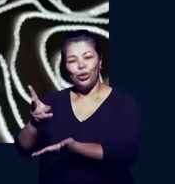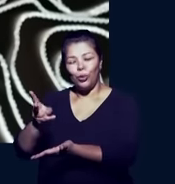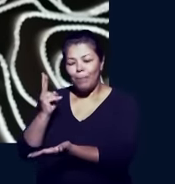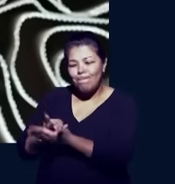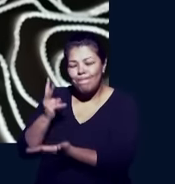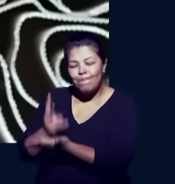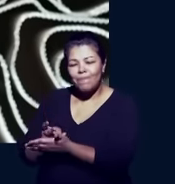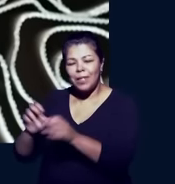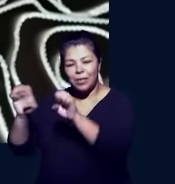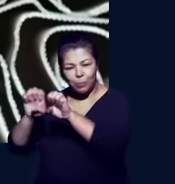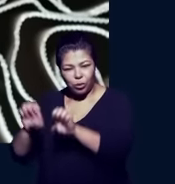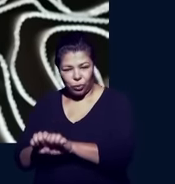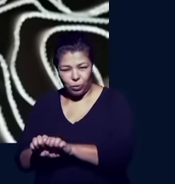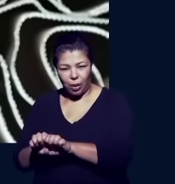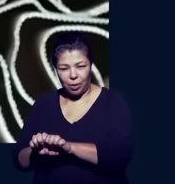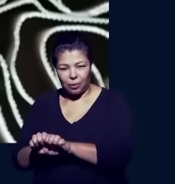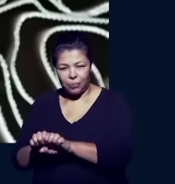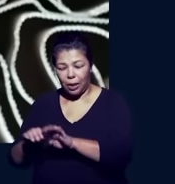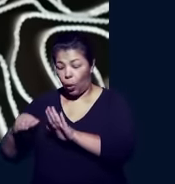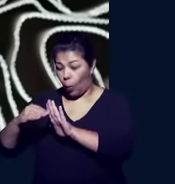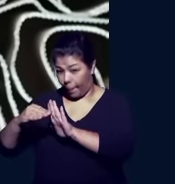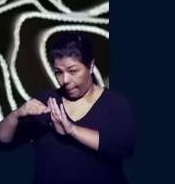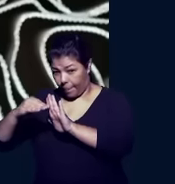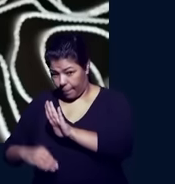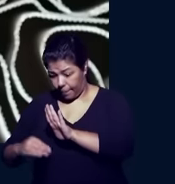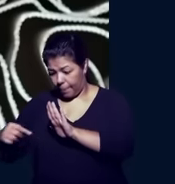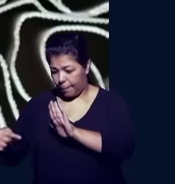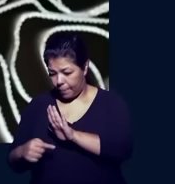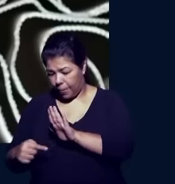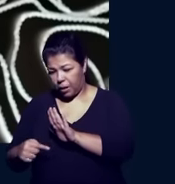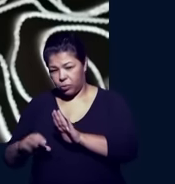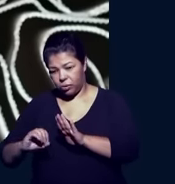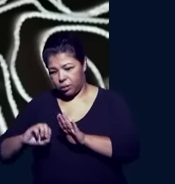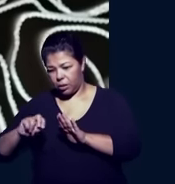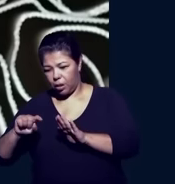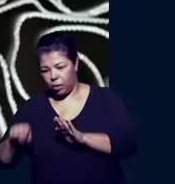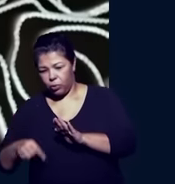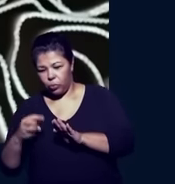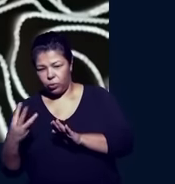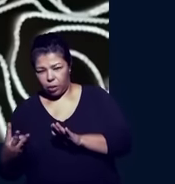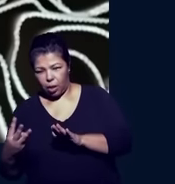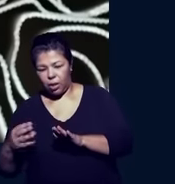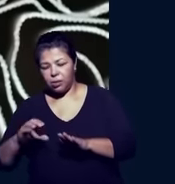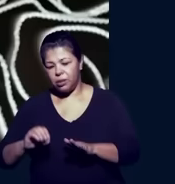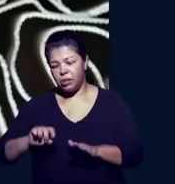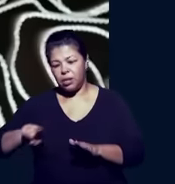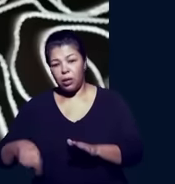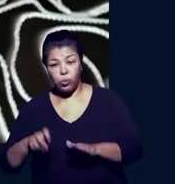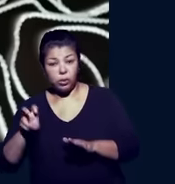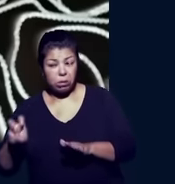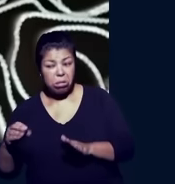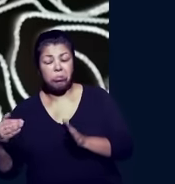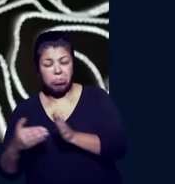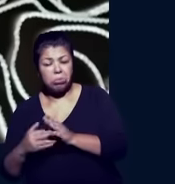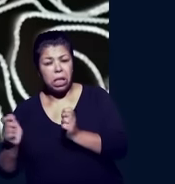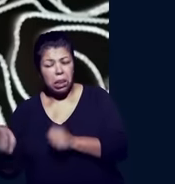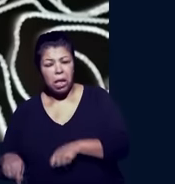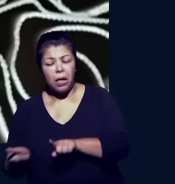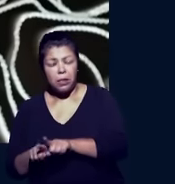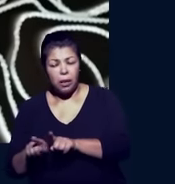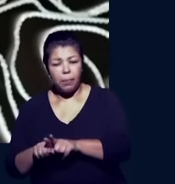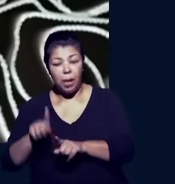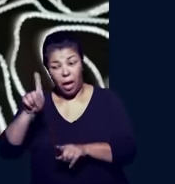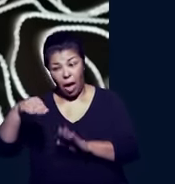menos 04 de Déficit e menos 03 até menos 05 isso ainda é menos